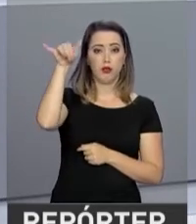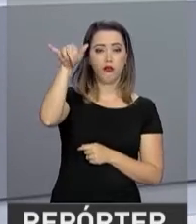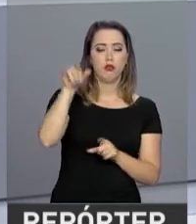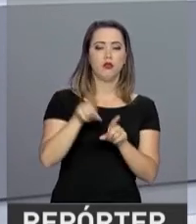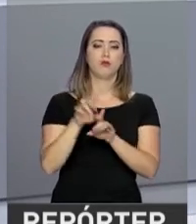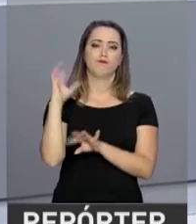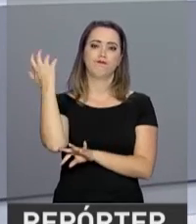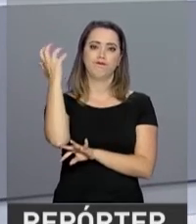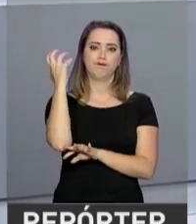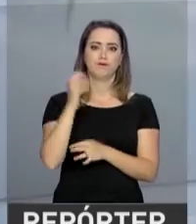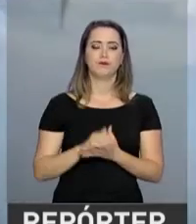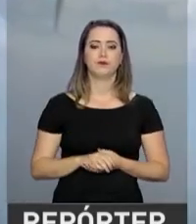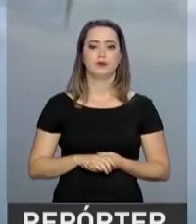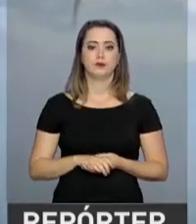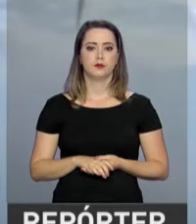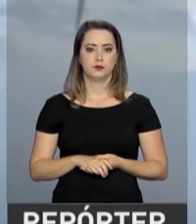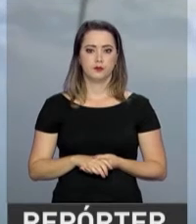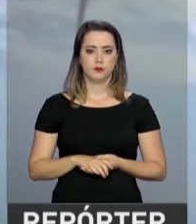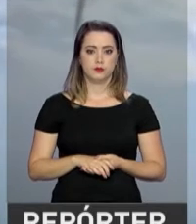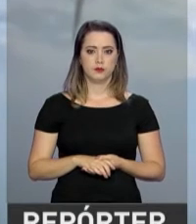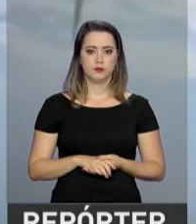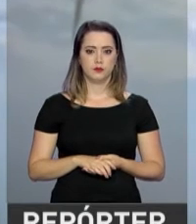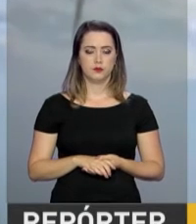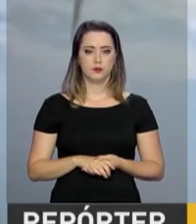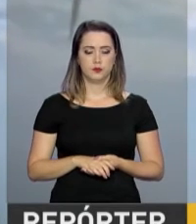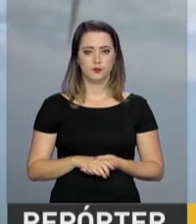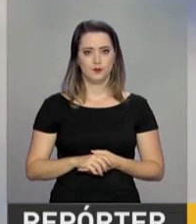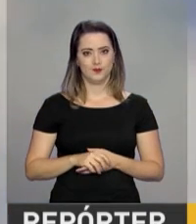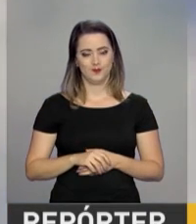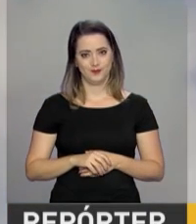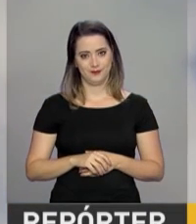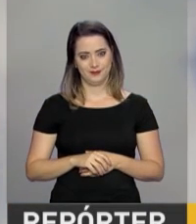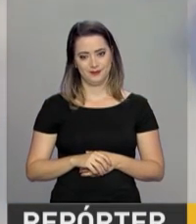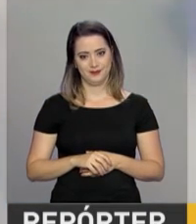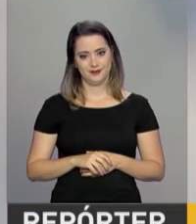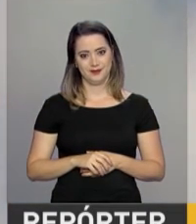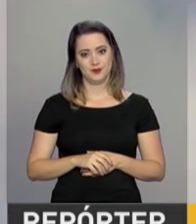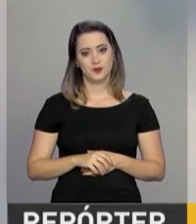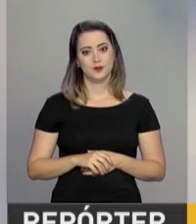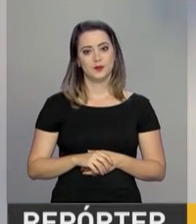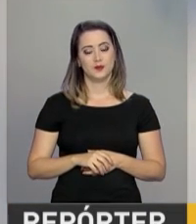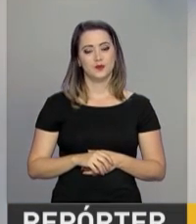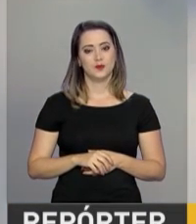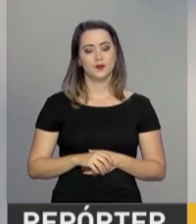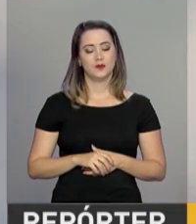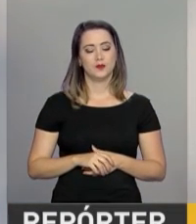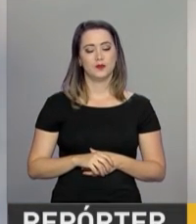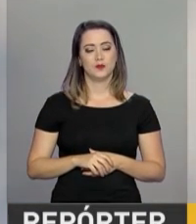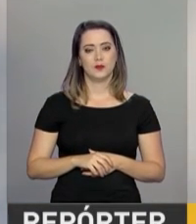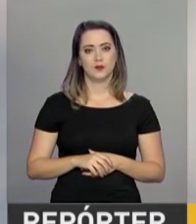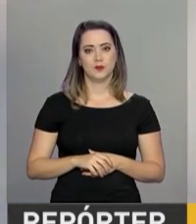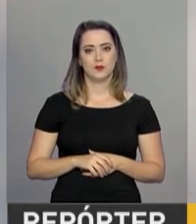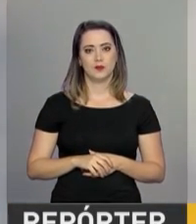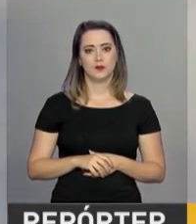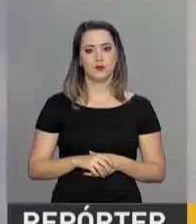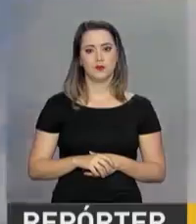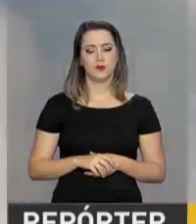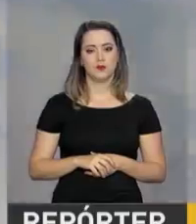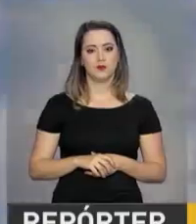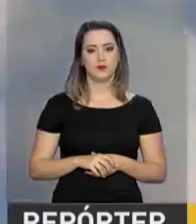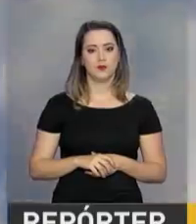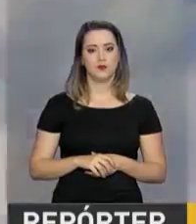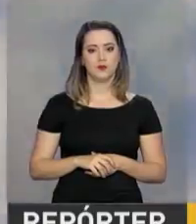ambiente olha aquele balão ficou em nono